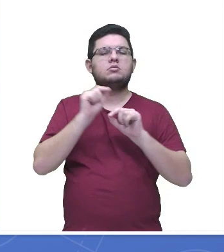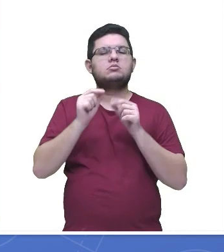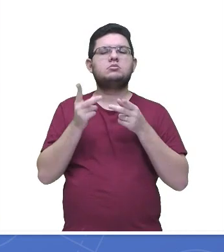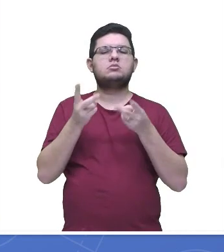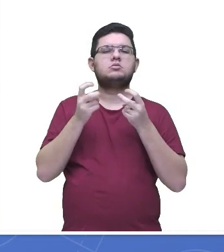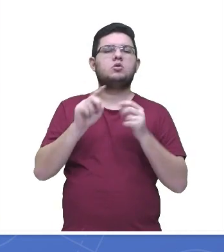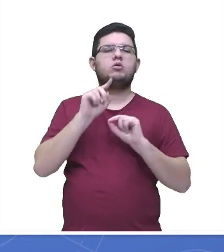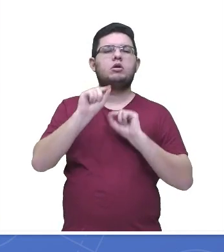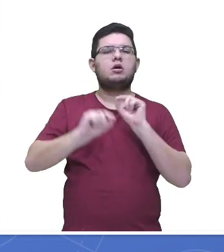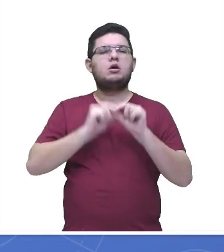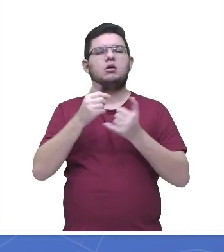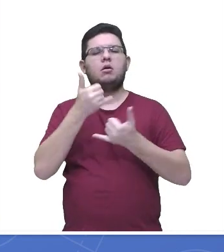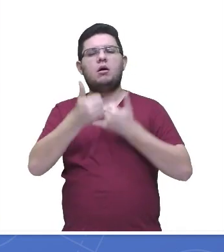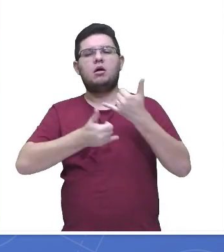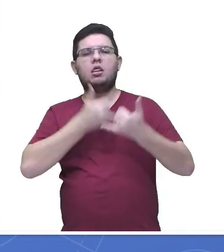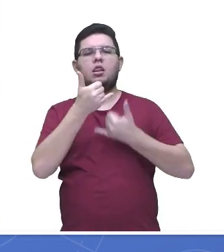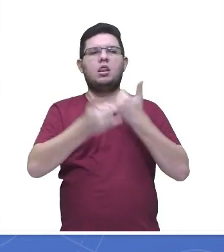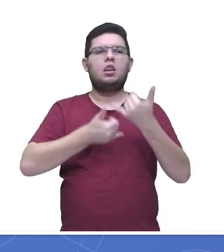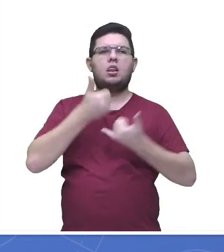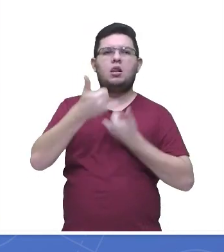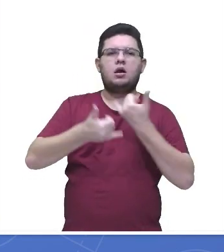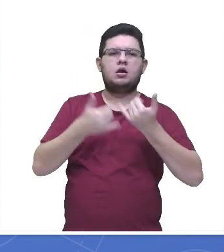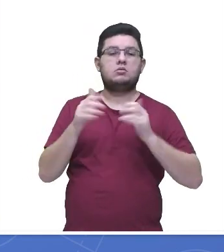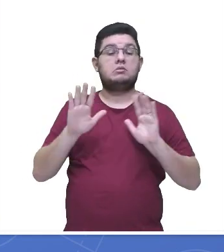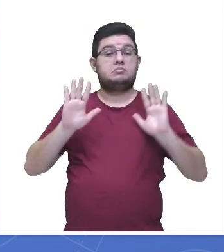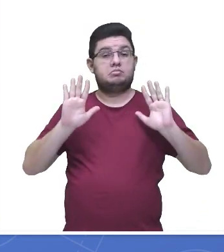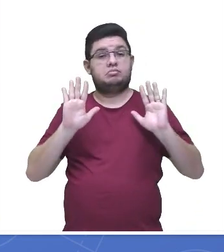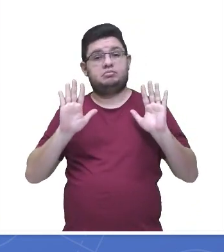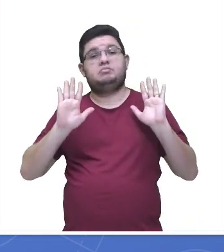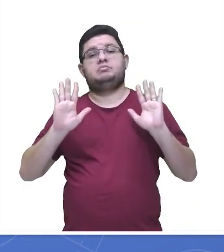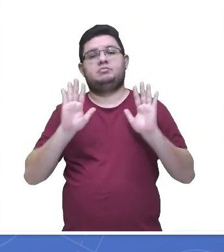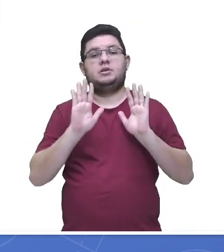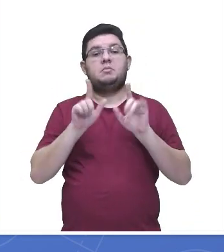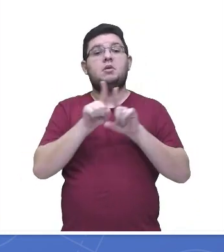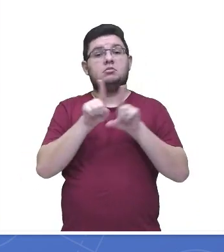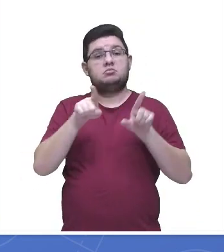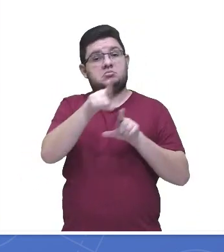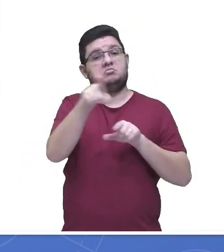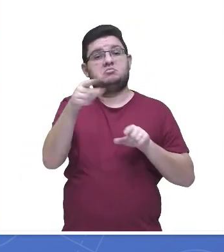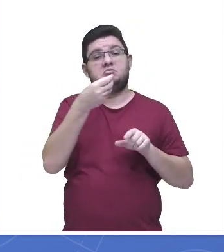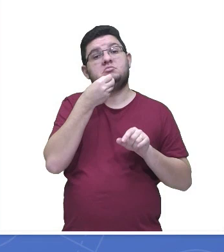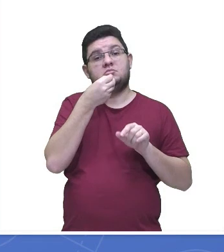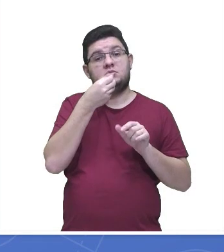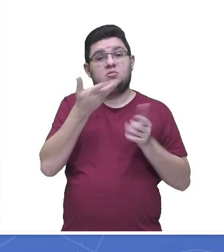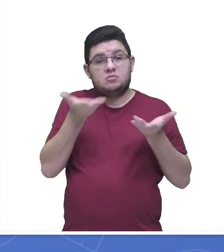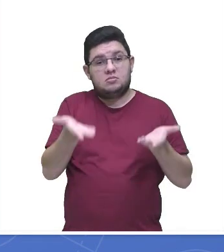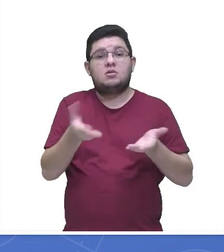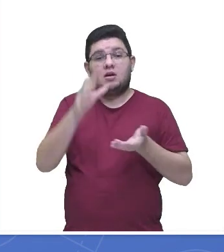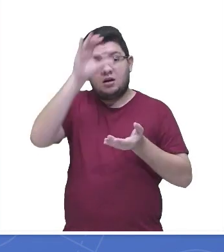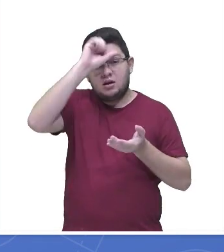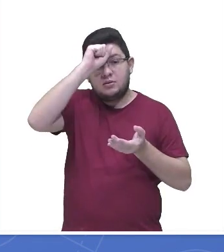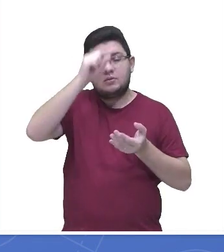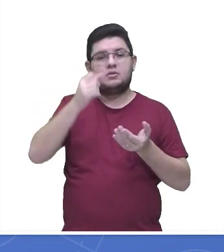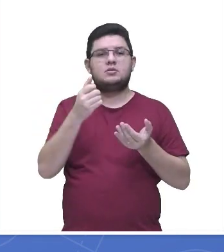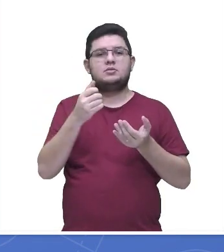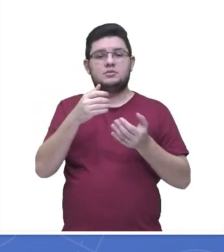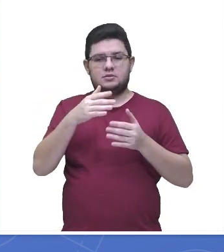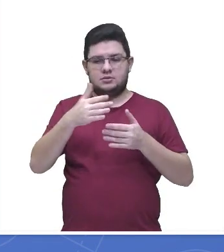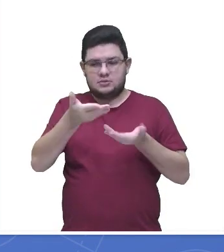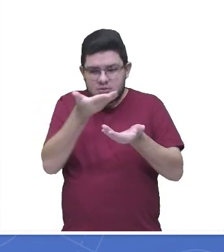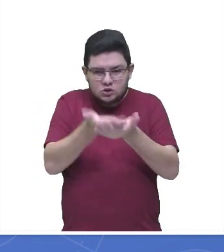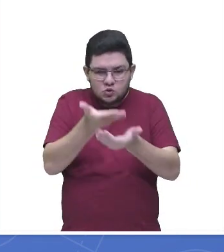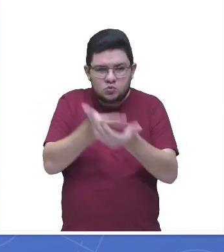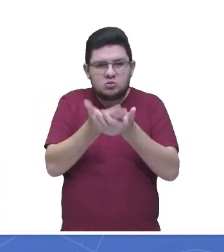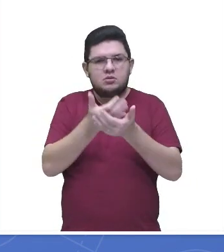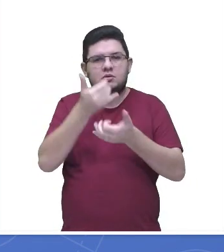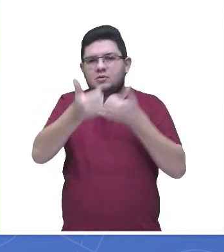não querem nada, mas vamos dar uma chance para o saber, de aprender um pouquinho mais. A sala de aula não é um momento de brincadeira, é um momento